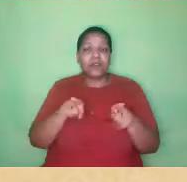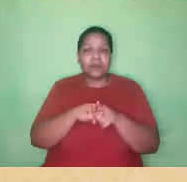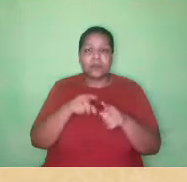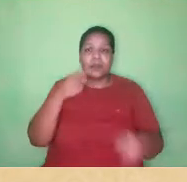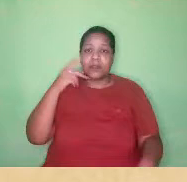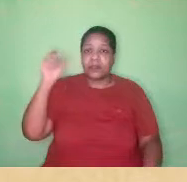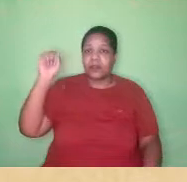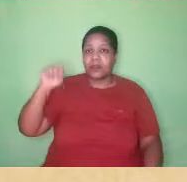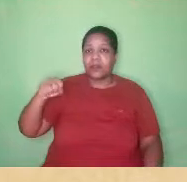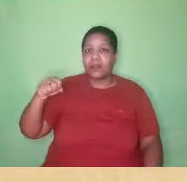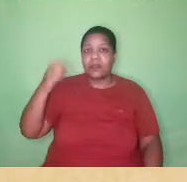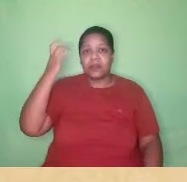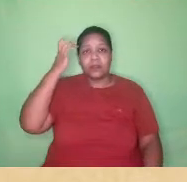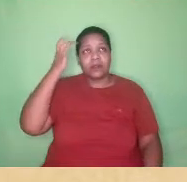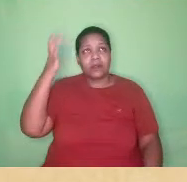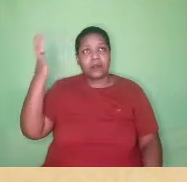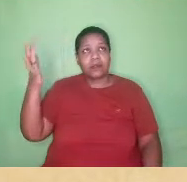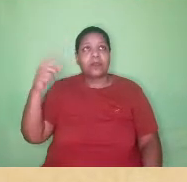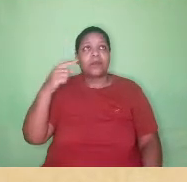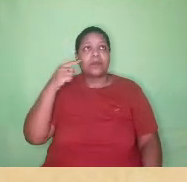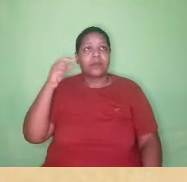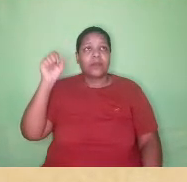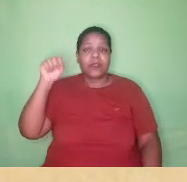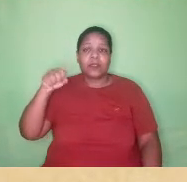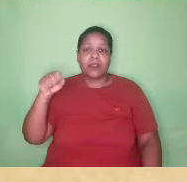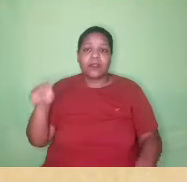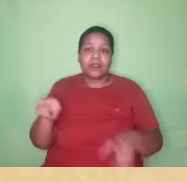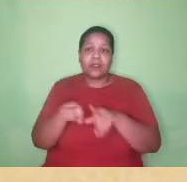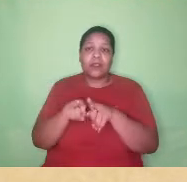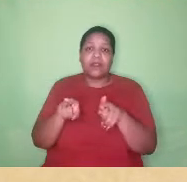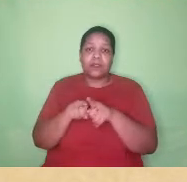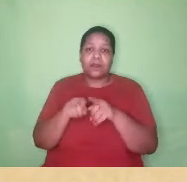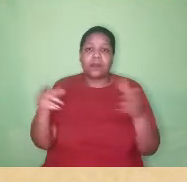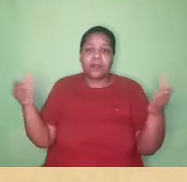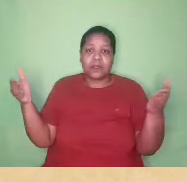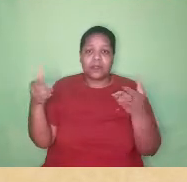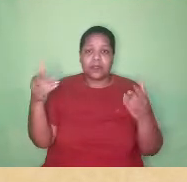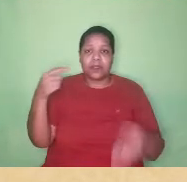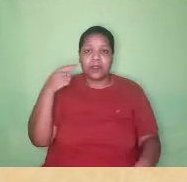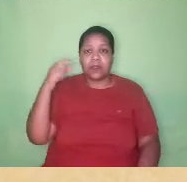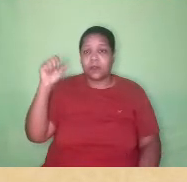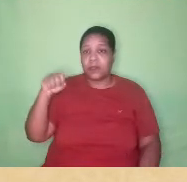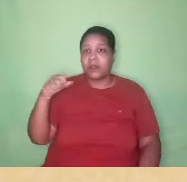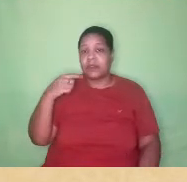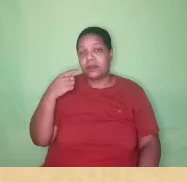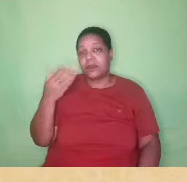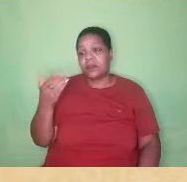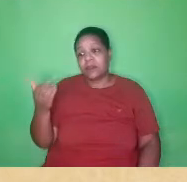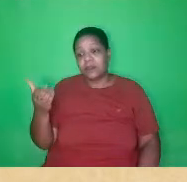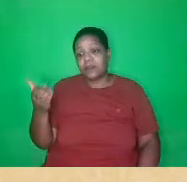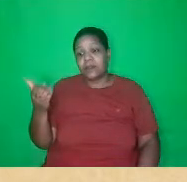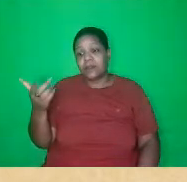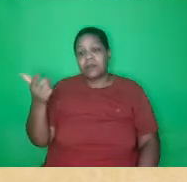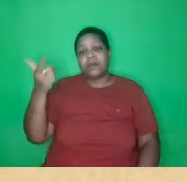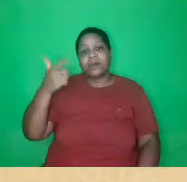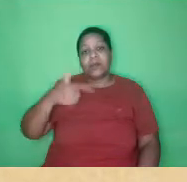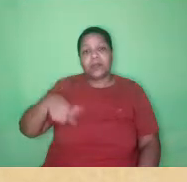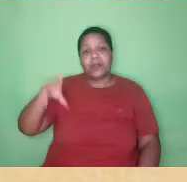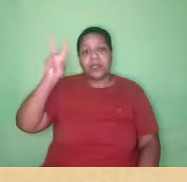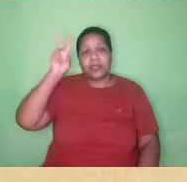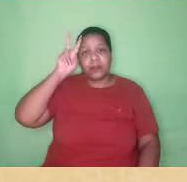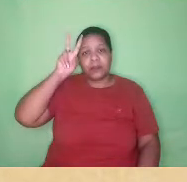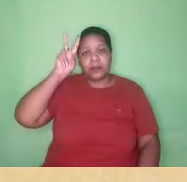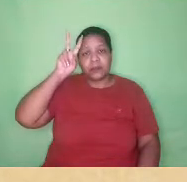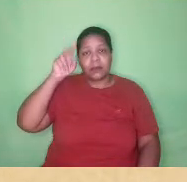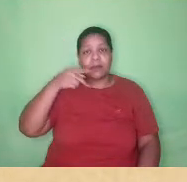de um passado da escravidão. Tá? Então, já fica... Eu vou retomar um pouco dessas questões, óbvio que